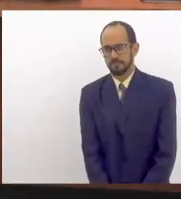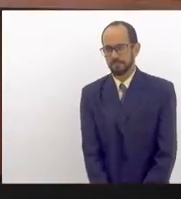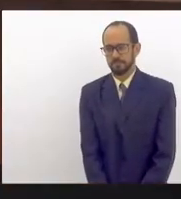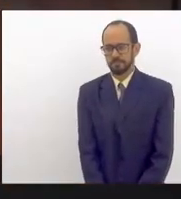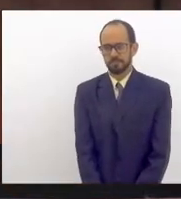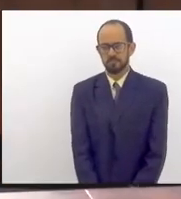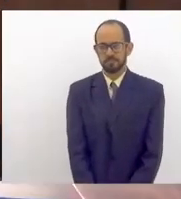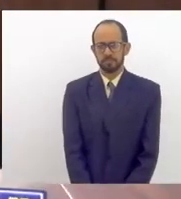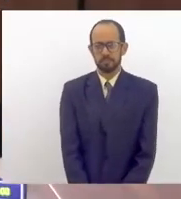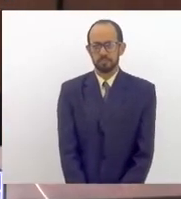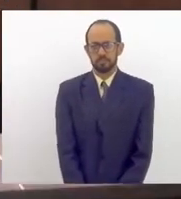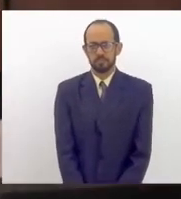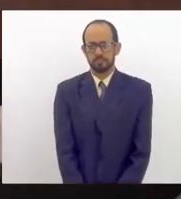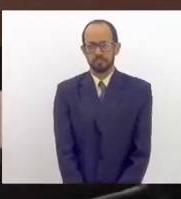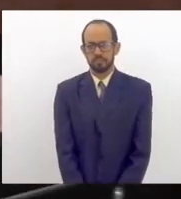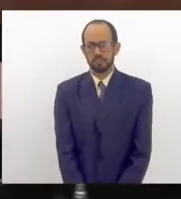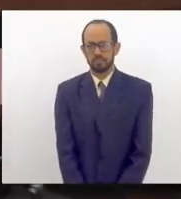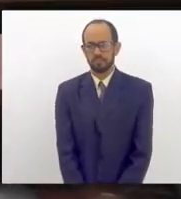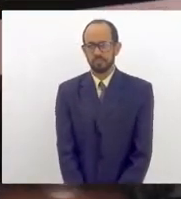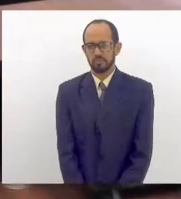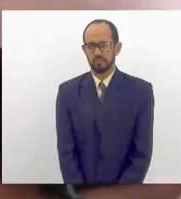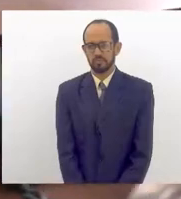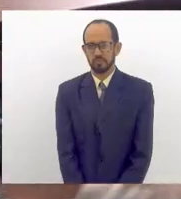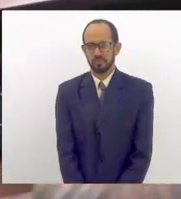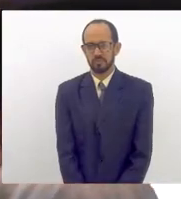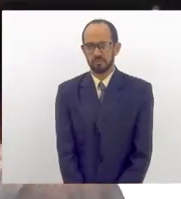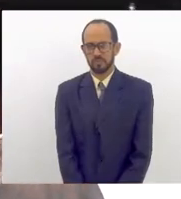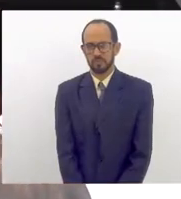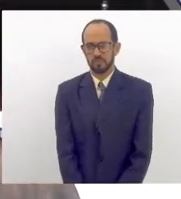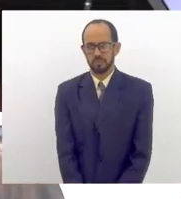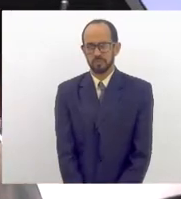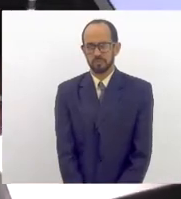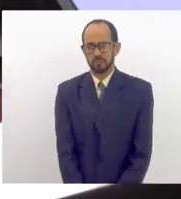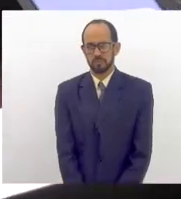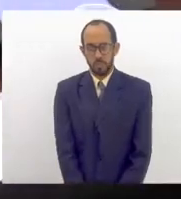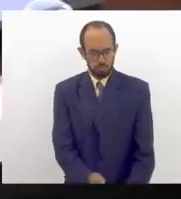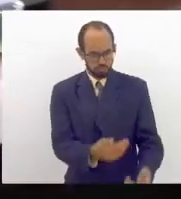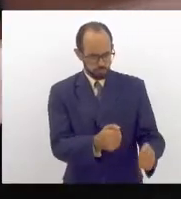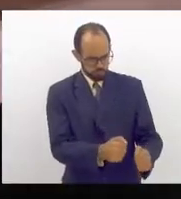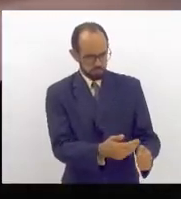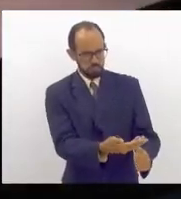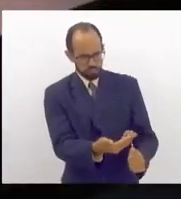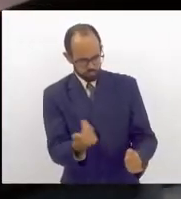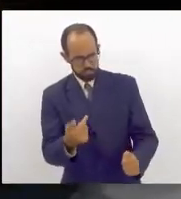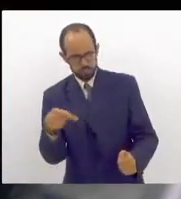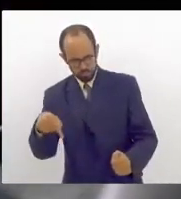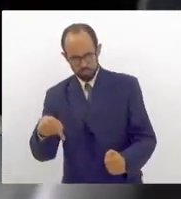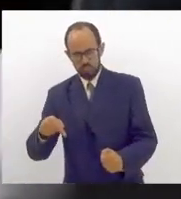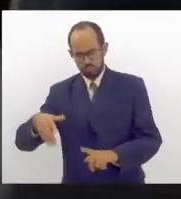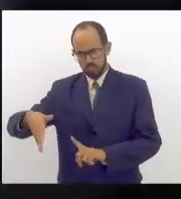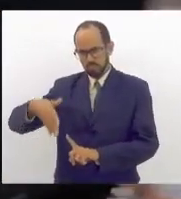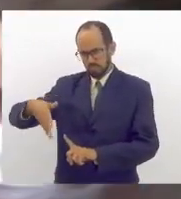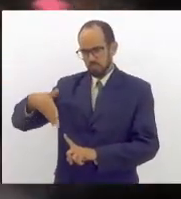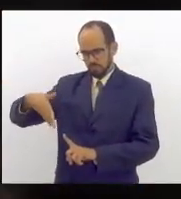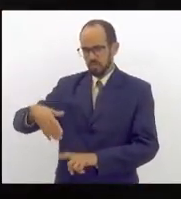eu não sei se esse microfone tá funcionando que até mais rápido pode ir para Tribuna por favor vamos ocupar